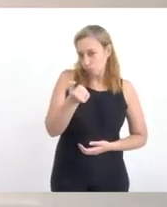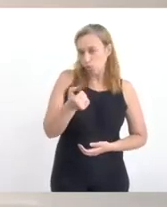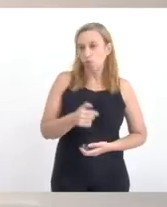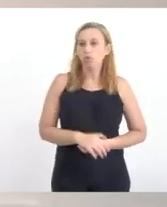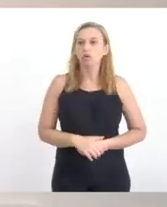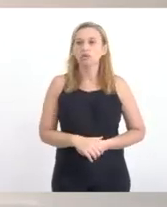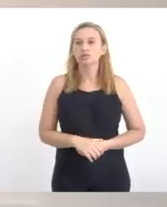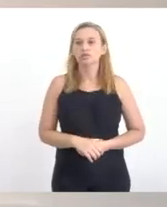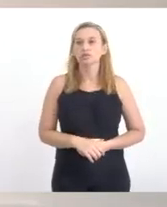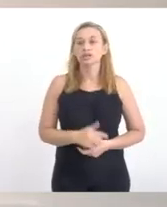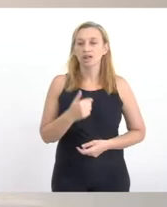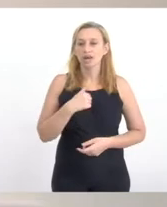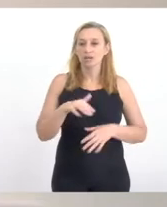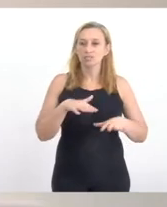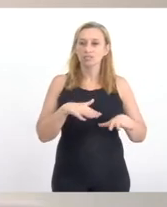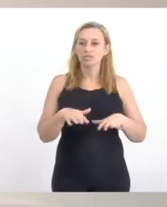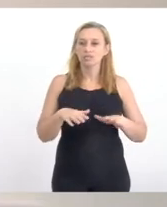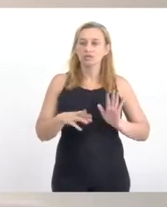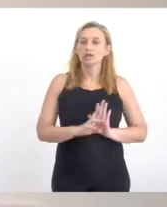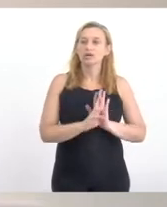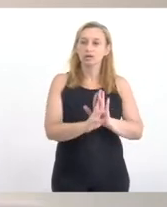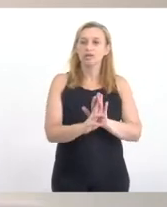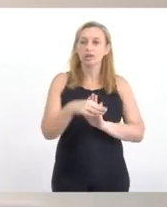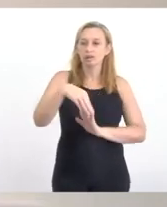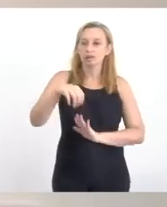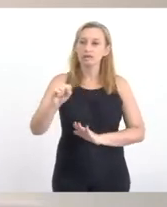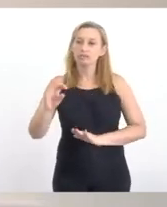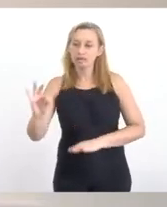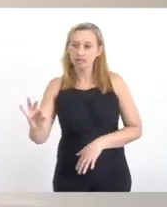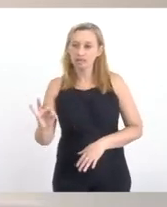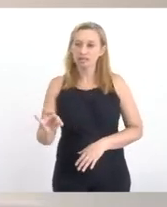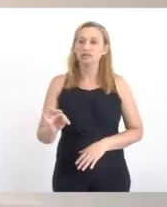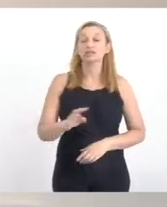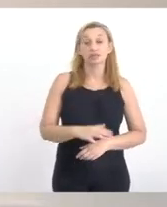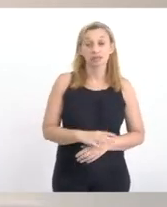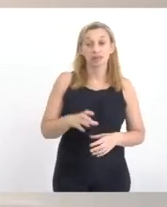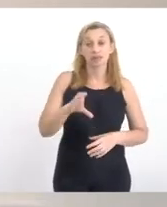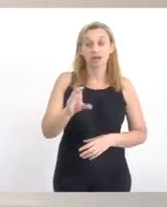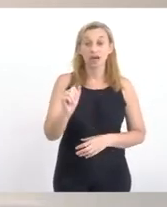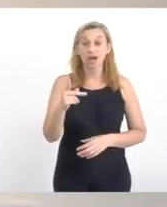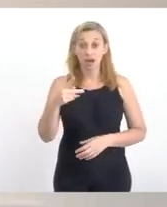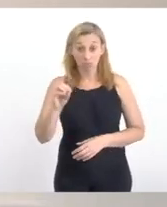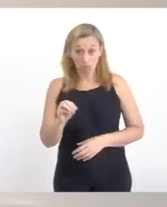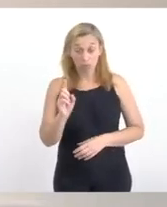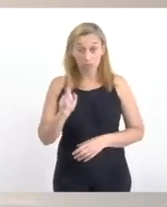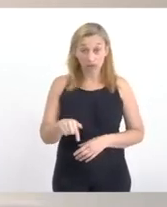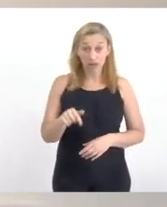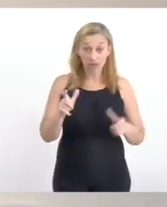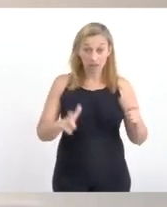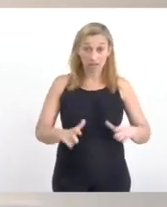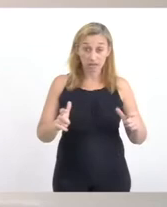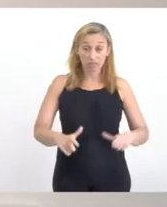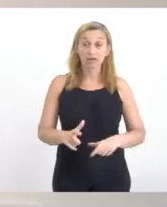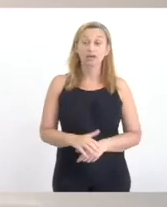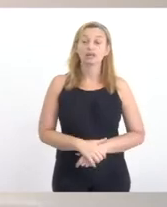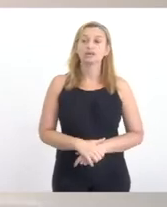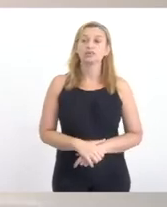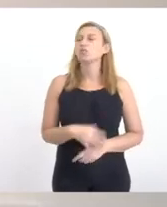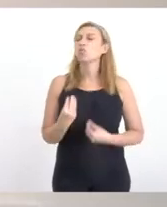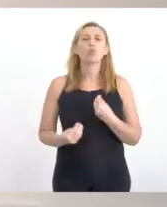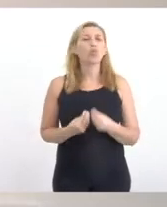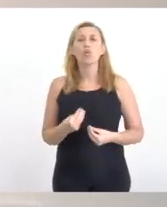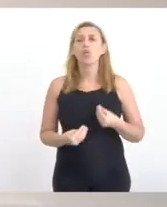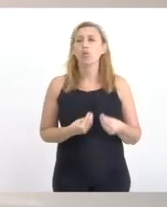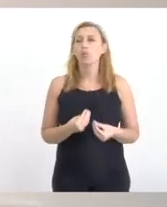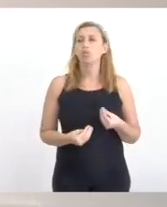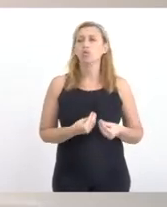sobre eu enquanto o movimento representando o movimento social do Campo na representando o campo aqui nesse espaço né como